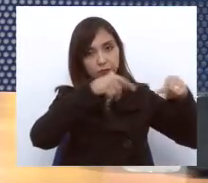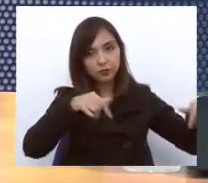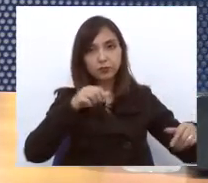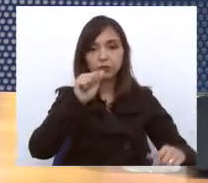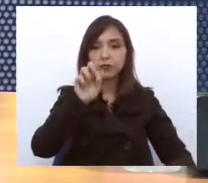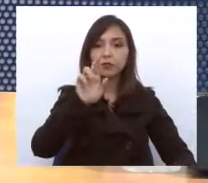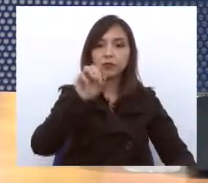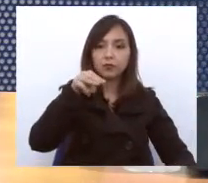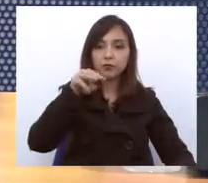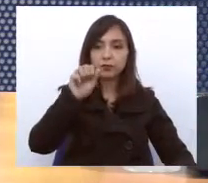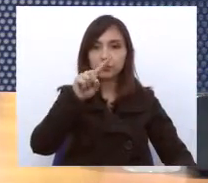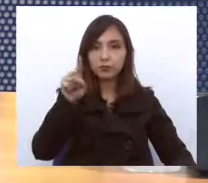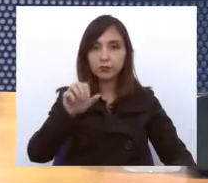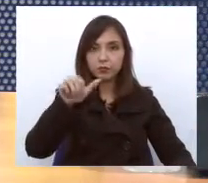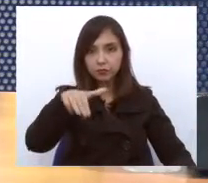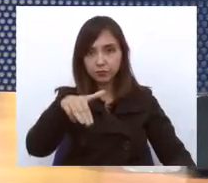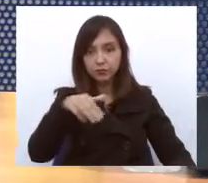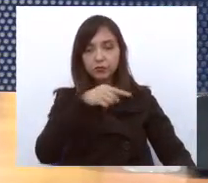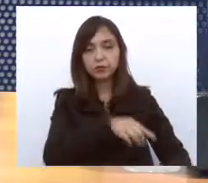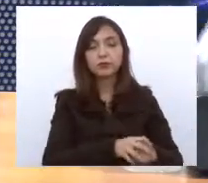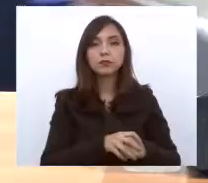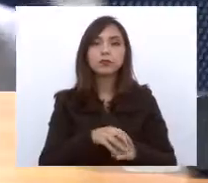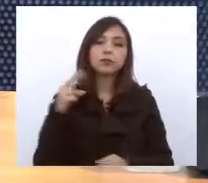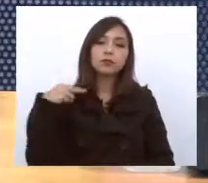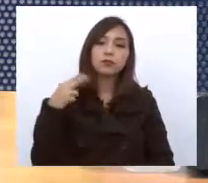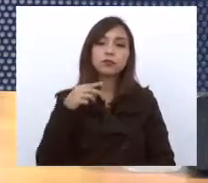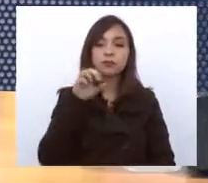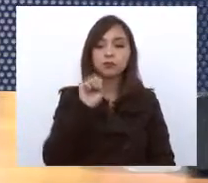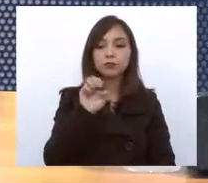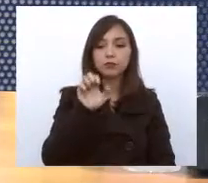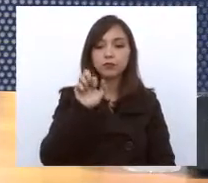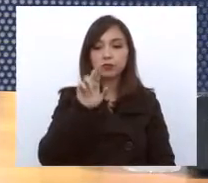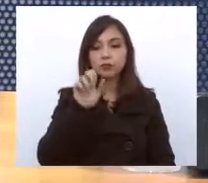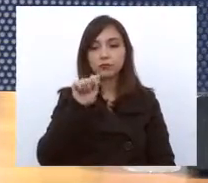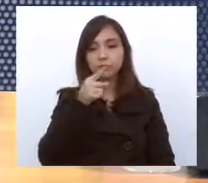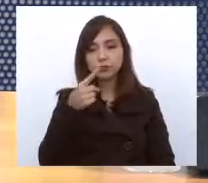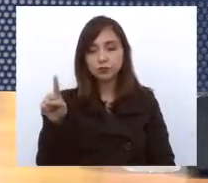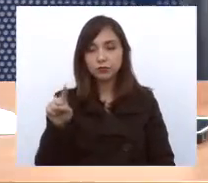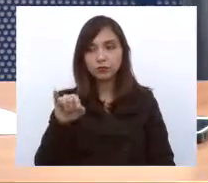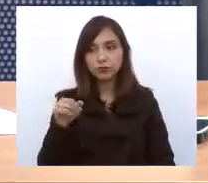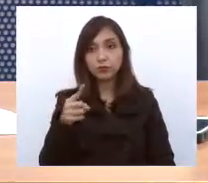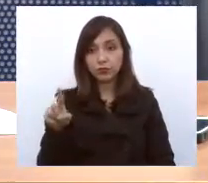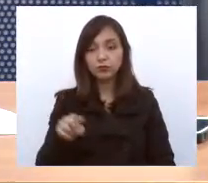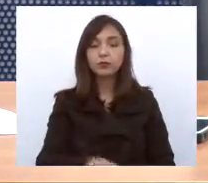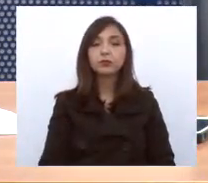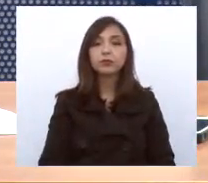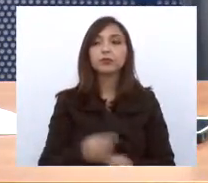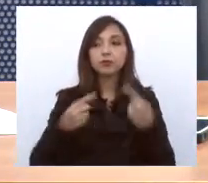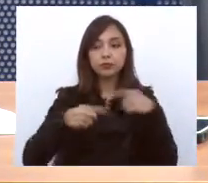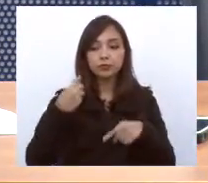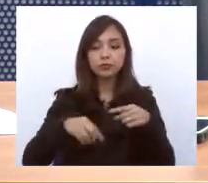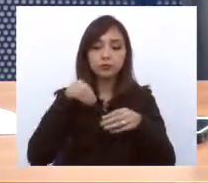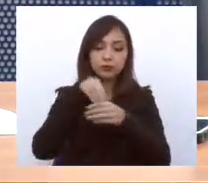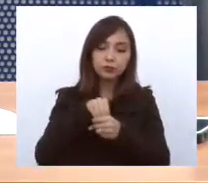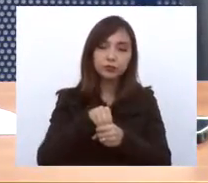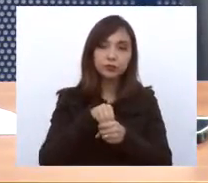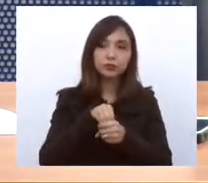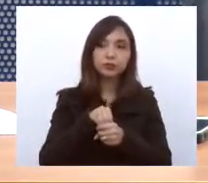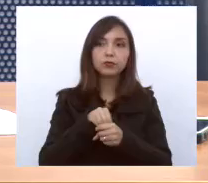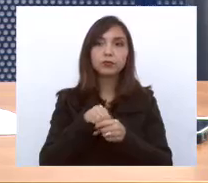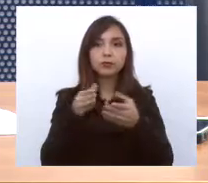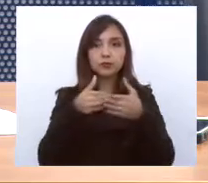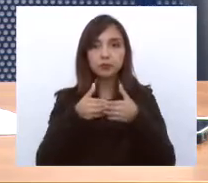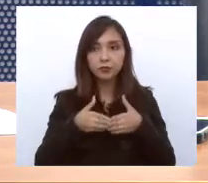Armazém 371, no Jardim São João Batista. Autor, vereador Serjão, Inovação. Em discussão, encerrada a discussão e votação.